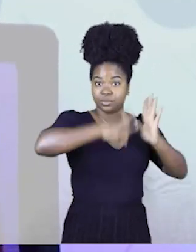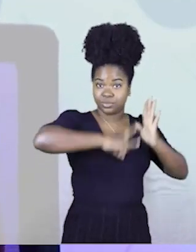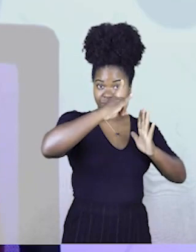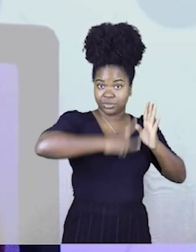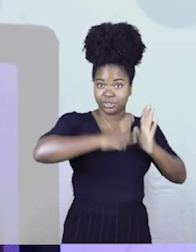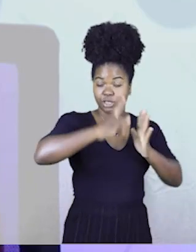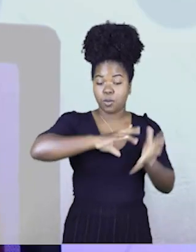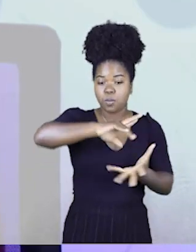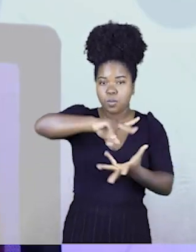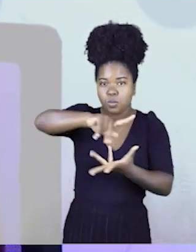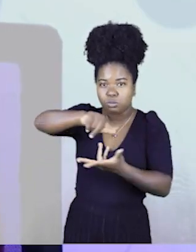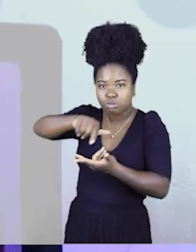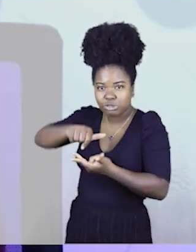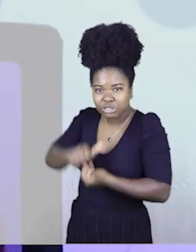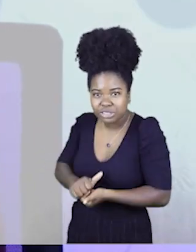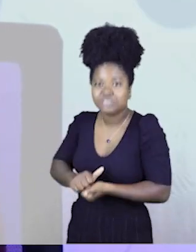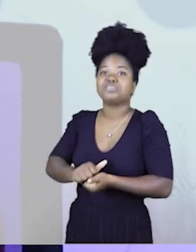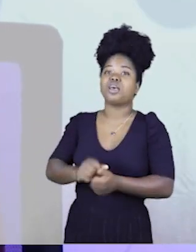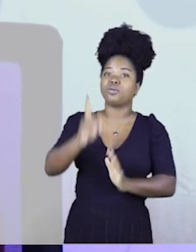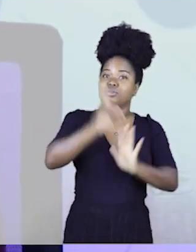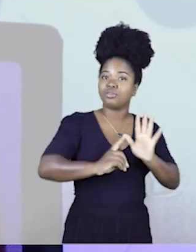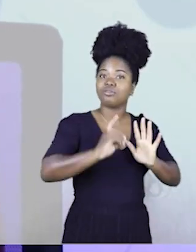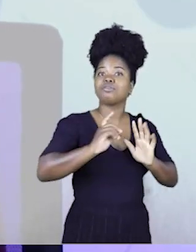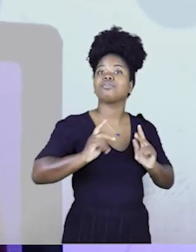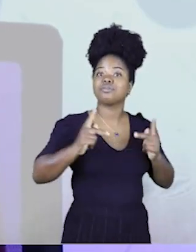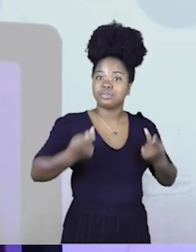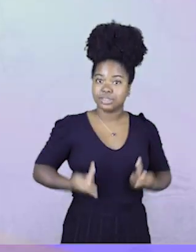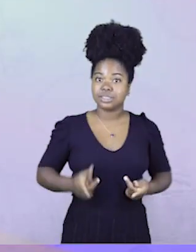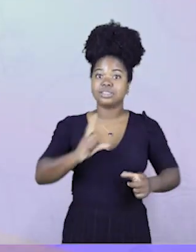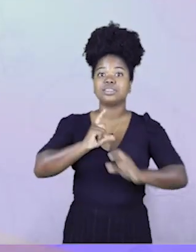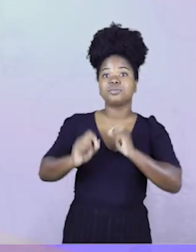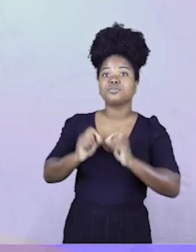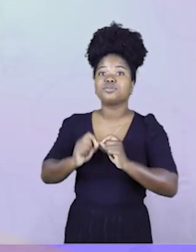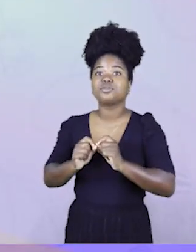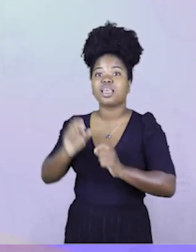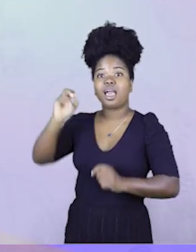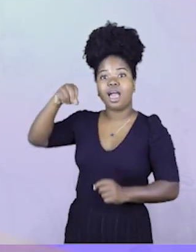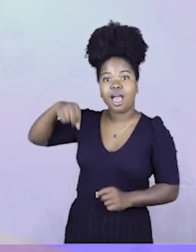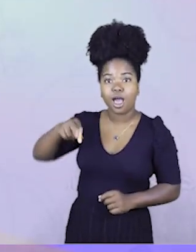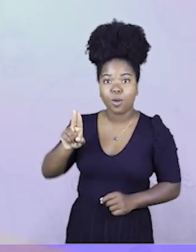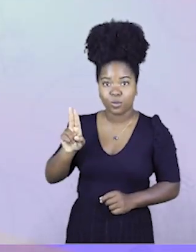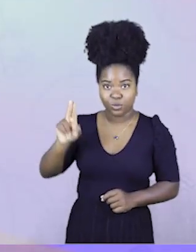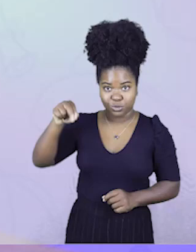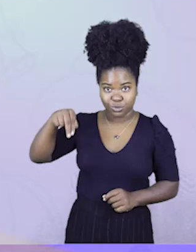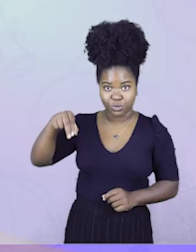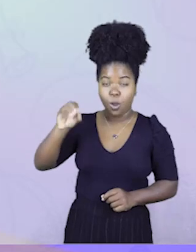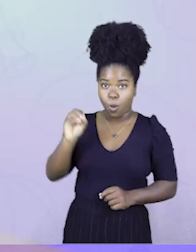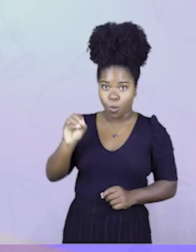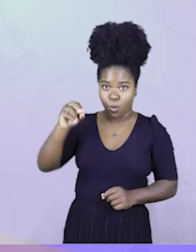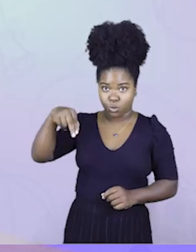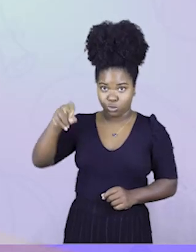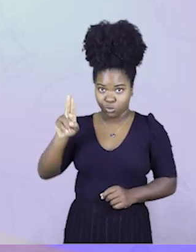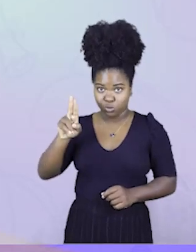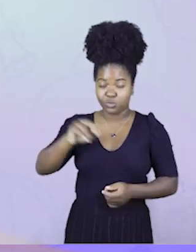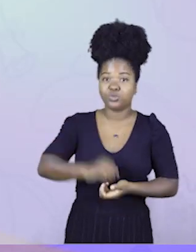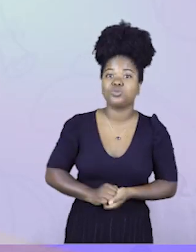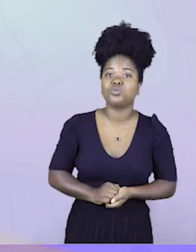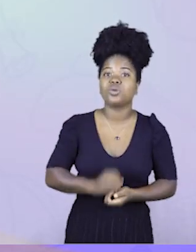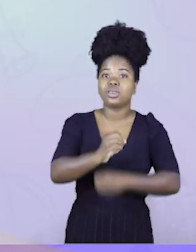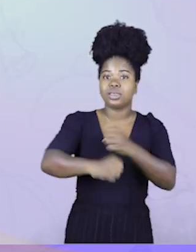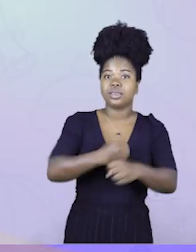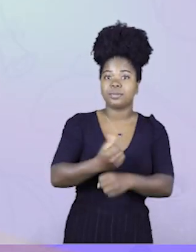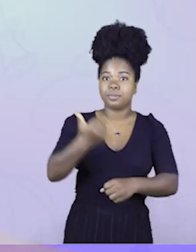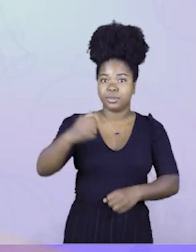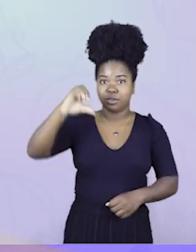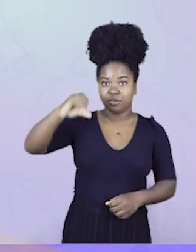Direitos Humanos foi instituída na Assembleia Geral das Nações Unidas em 10 de dezembro de 1948.